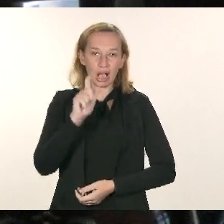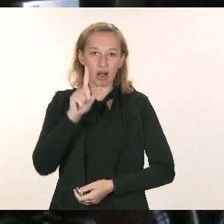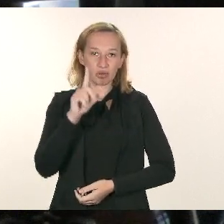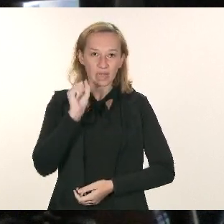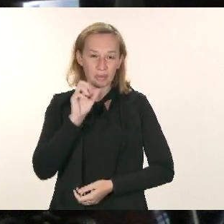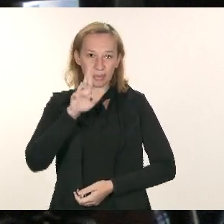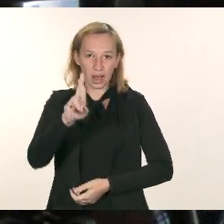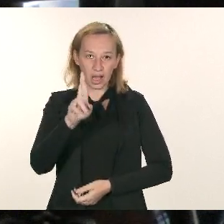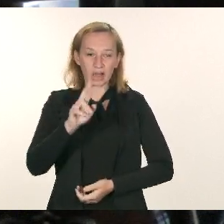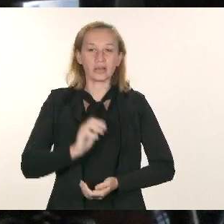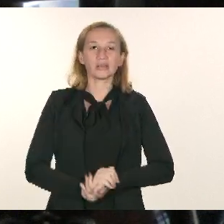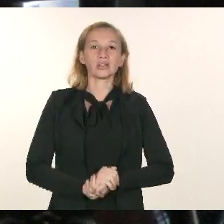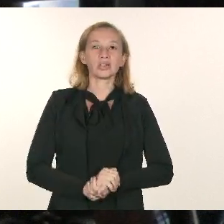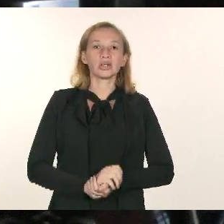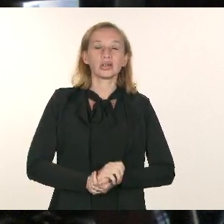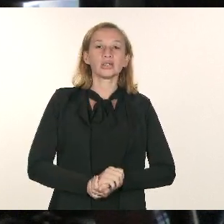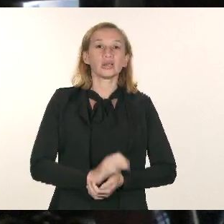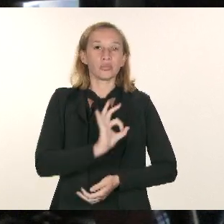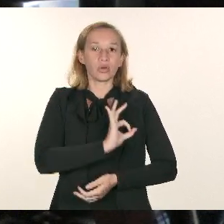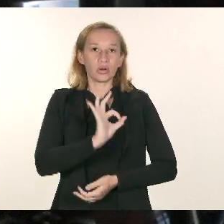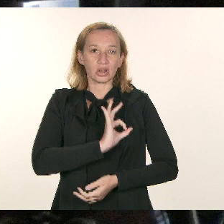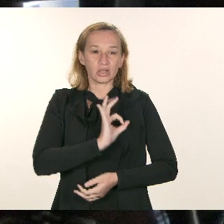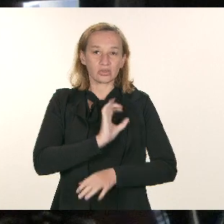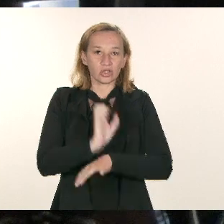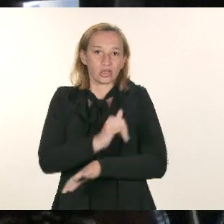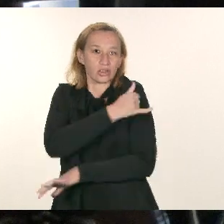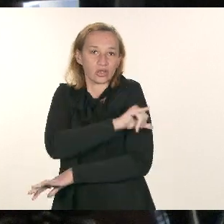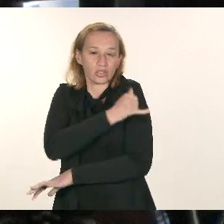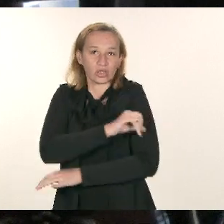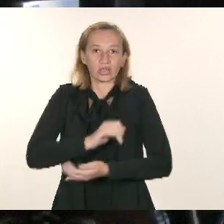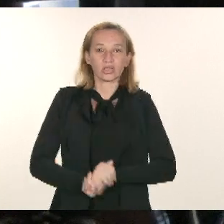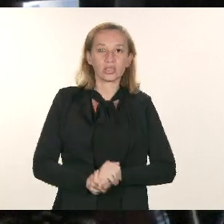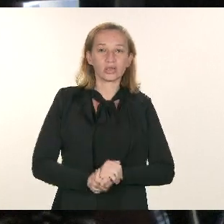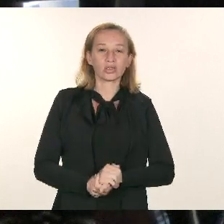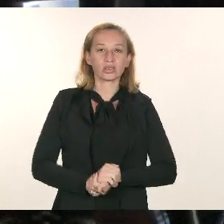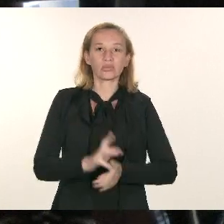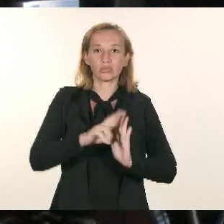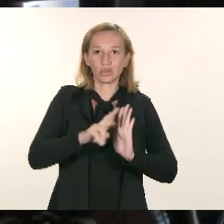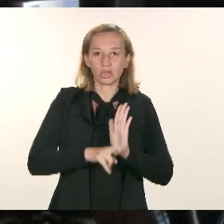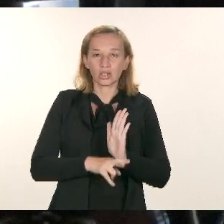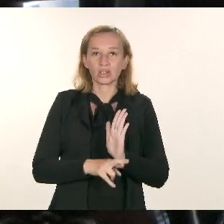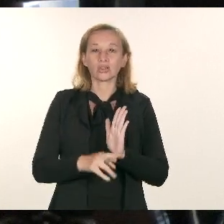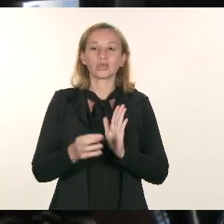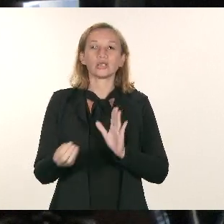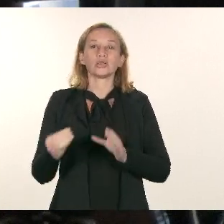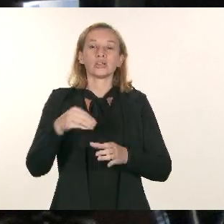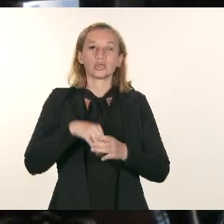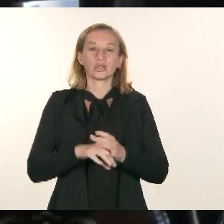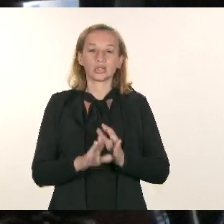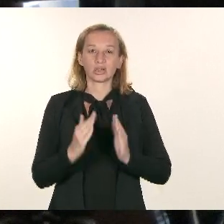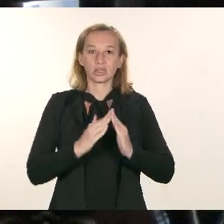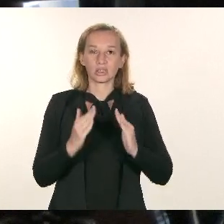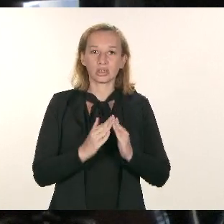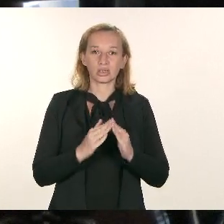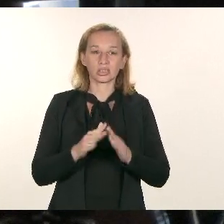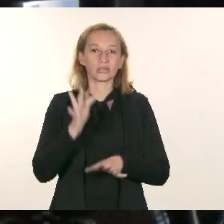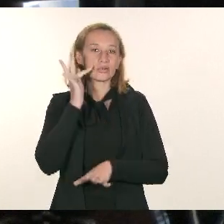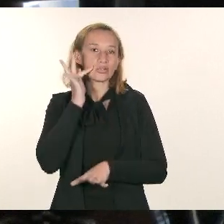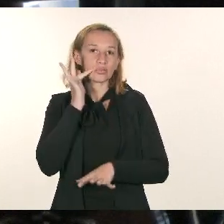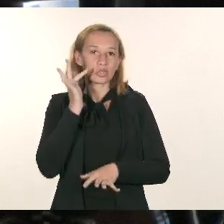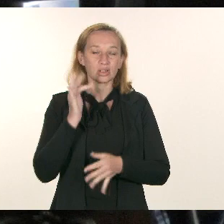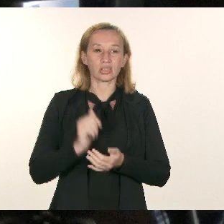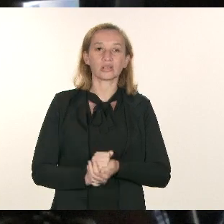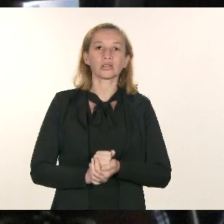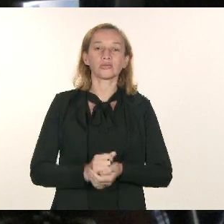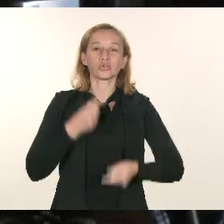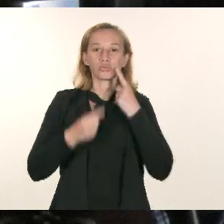RG 71501 da Polícia Militar do Estado do Rio de Janeiro. Parecer da Comissão de Normas Internas e Proposições Externas Favorável, relator deputado Jorge Felipe Neto. Em discussão.